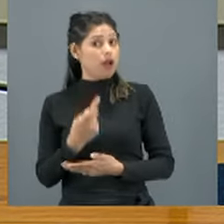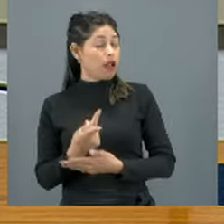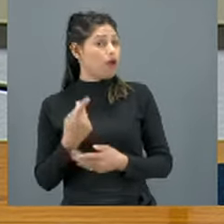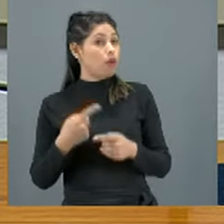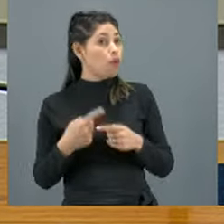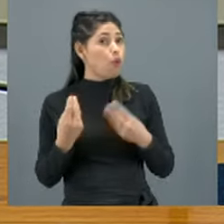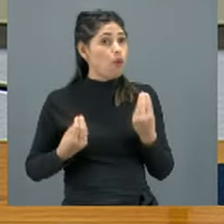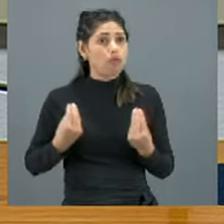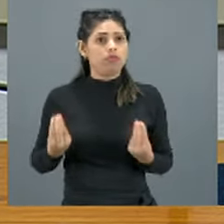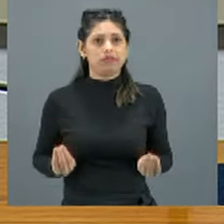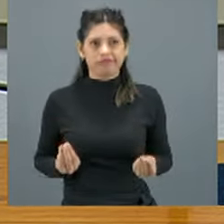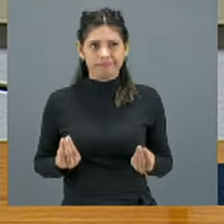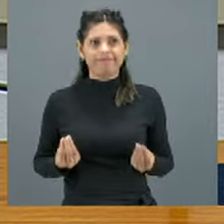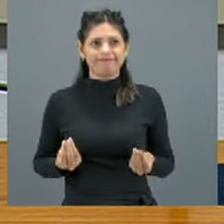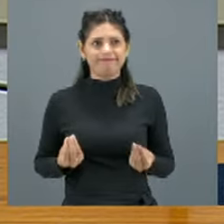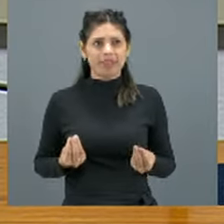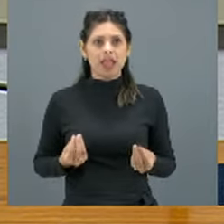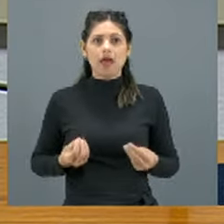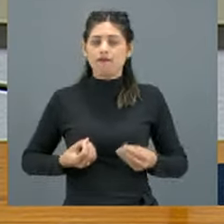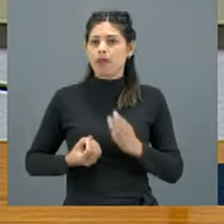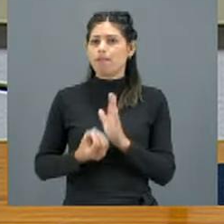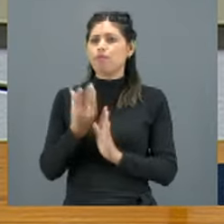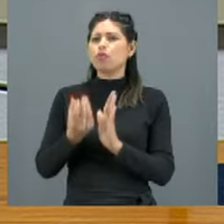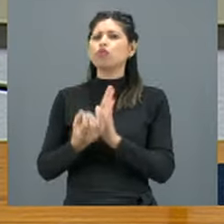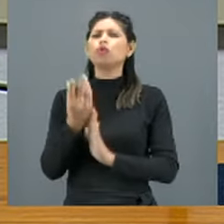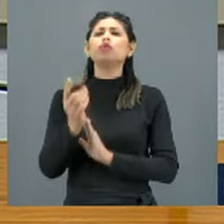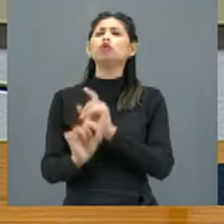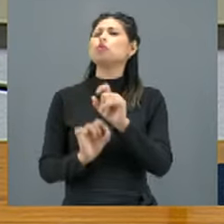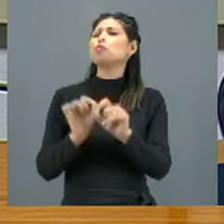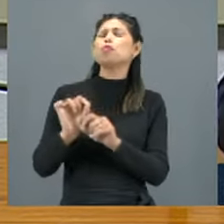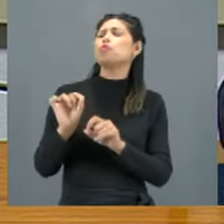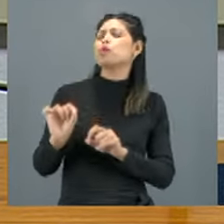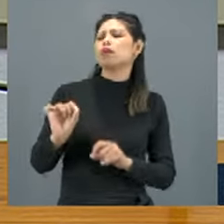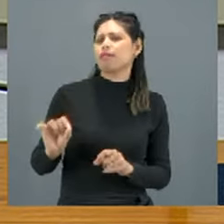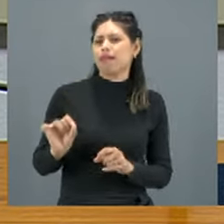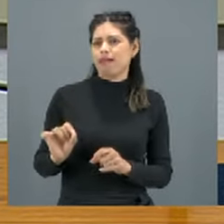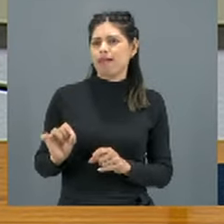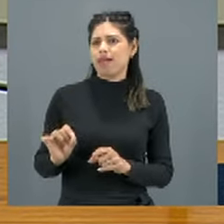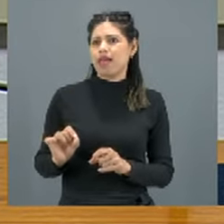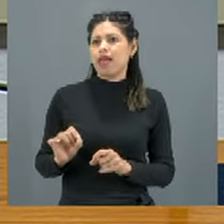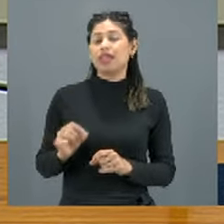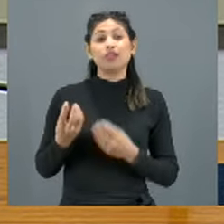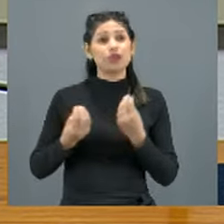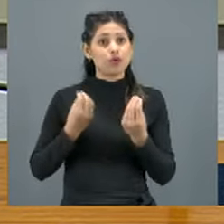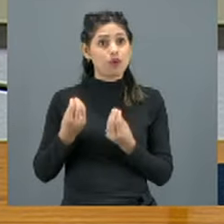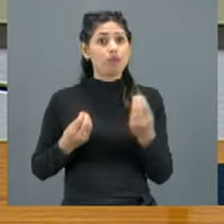jeito? Ele vai produzir o quê? Para tirar de que jeito? Se eu estou falando de